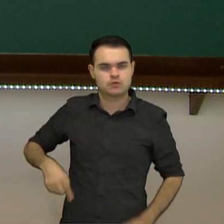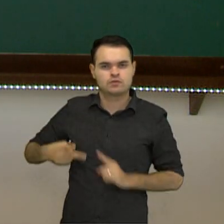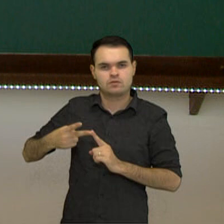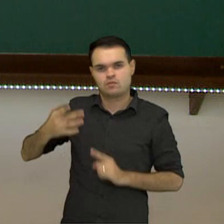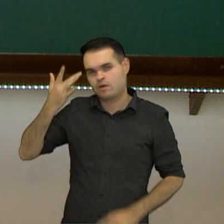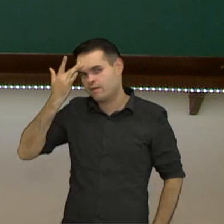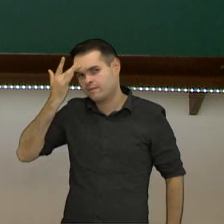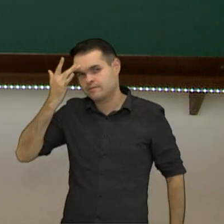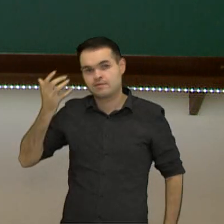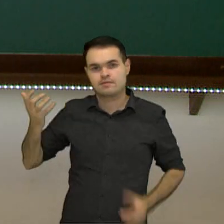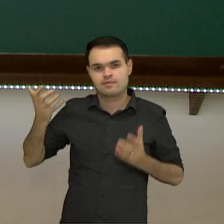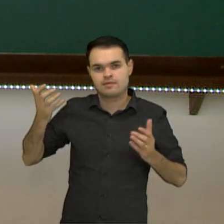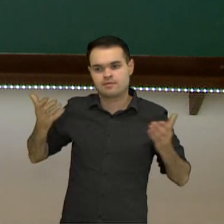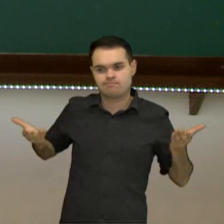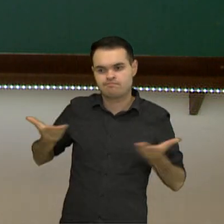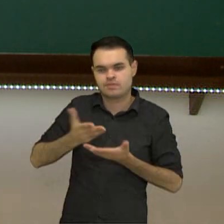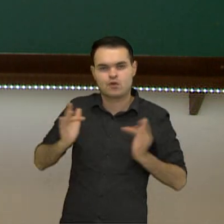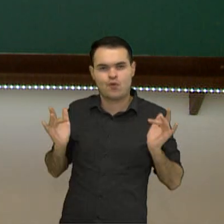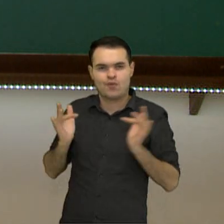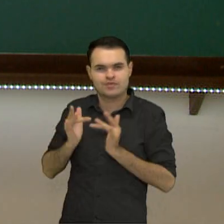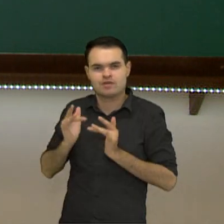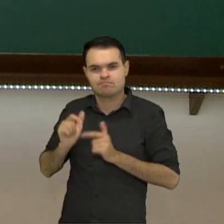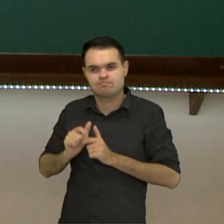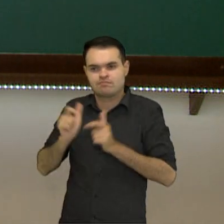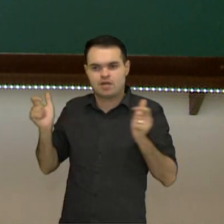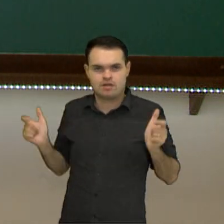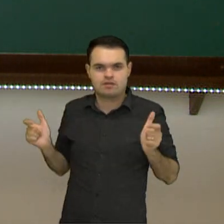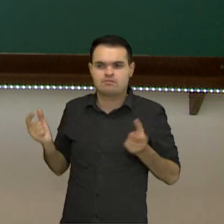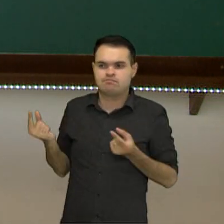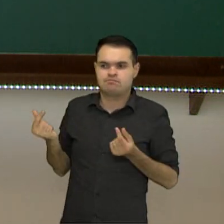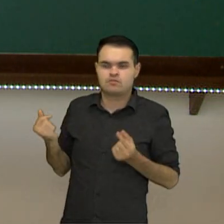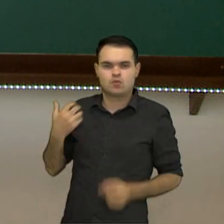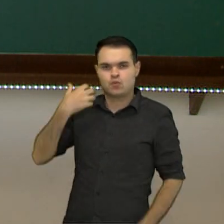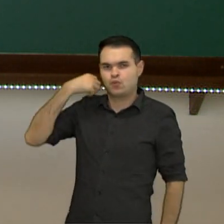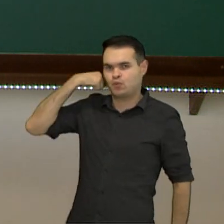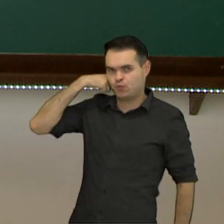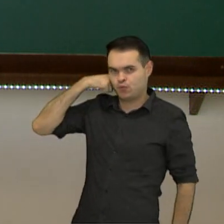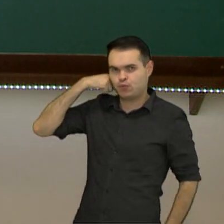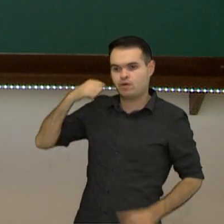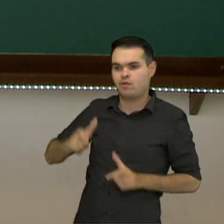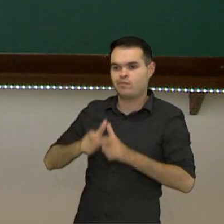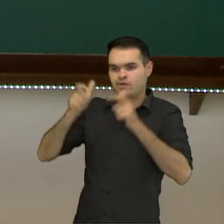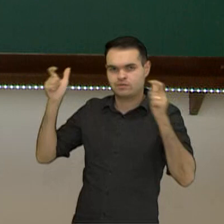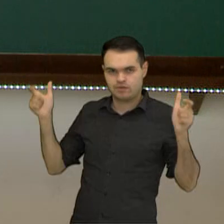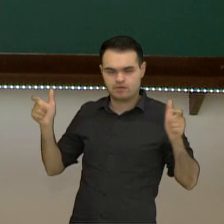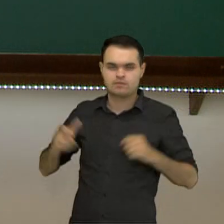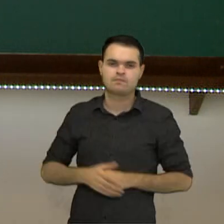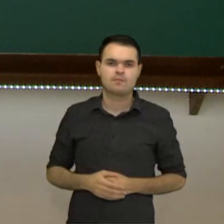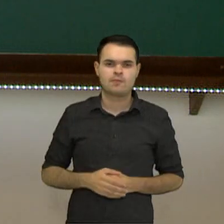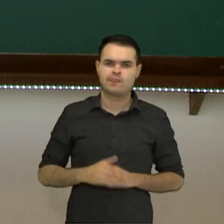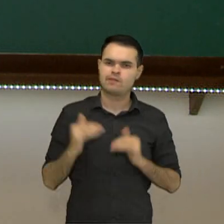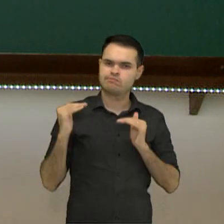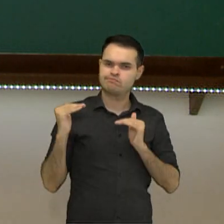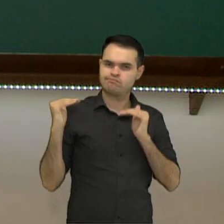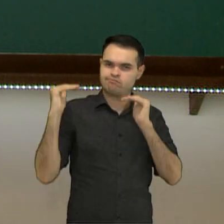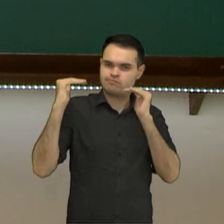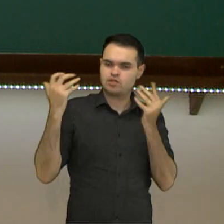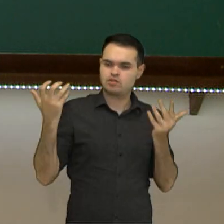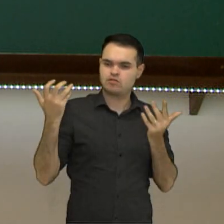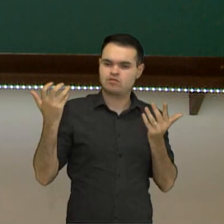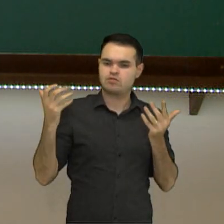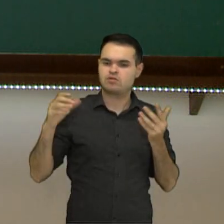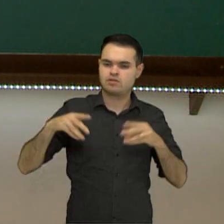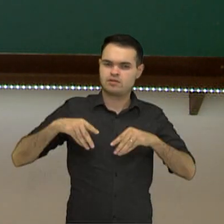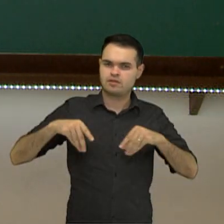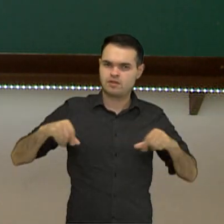Índia, né? Então eles queriam ter uma maior lucratividade, aumentar o comércio com o Oriente. Os nobres esperavam obter terras,